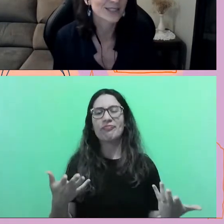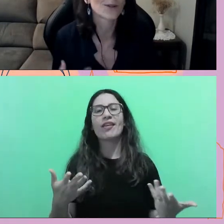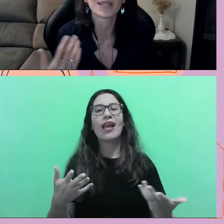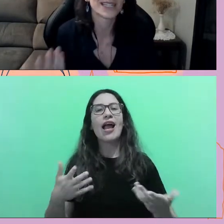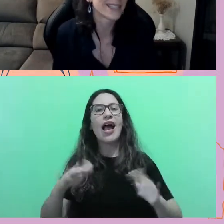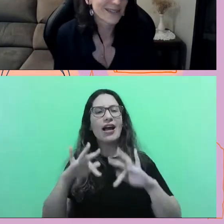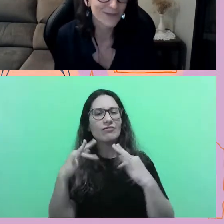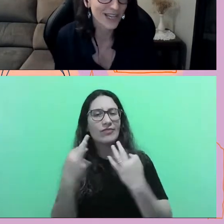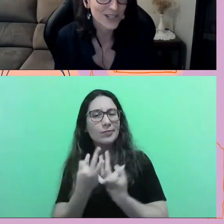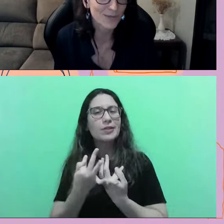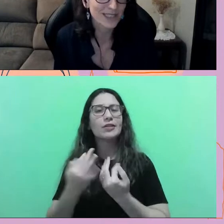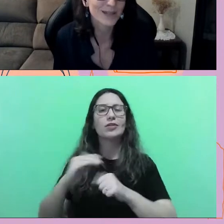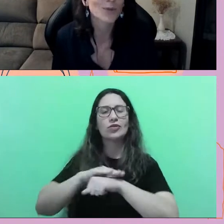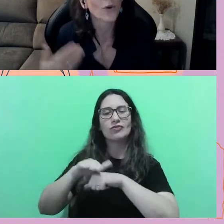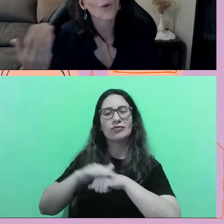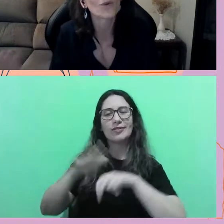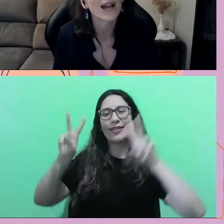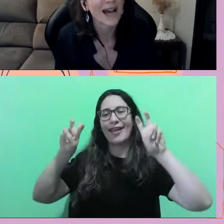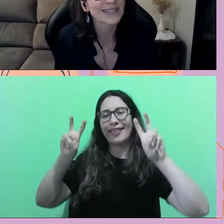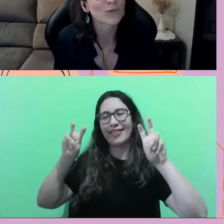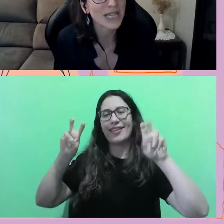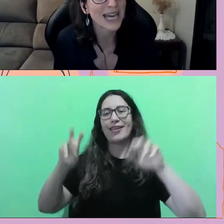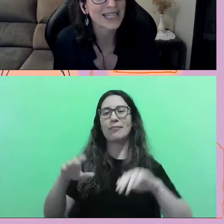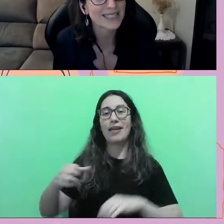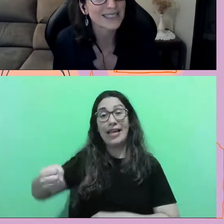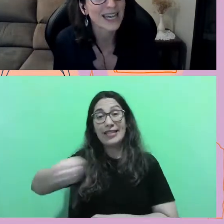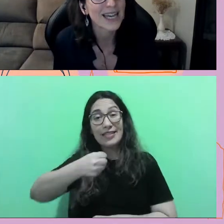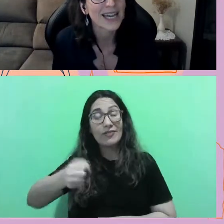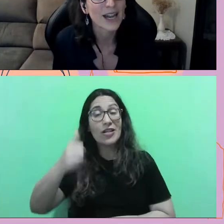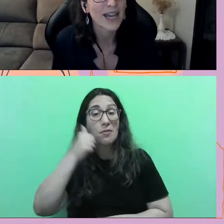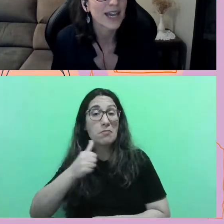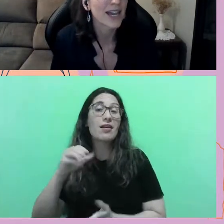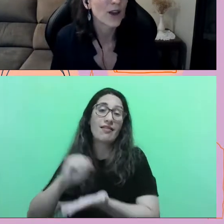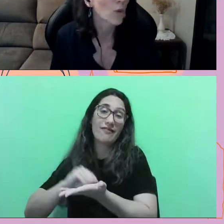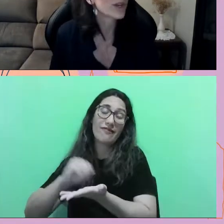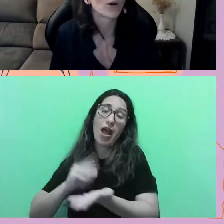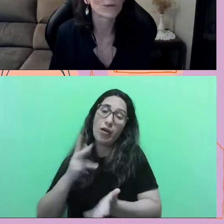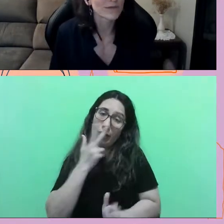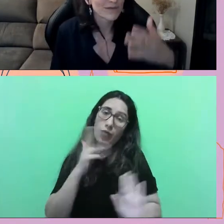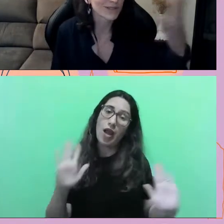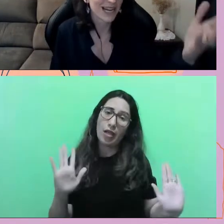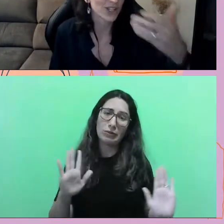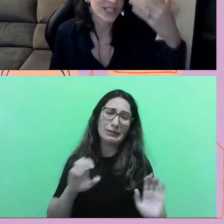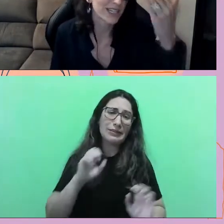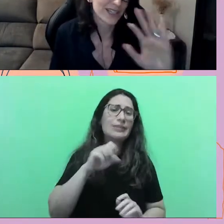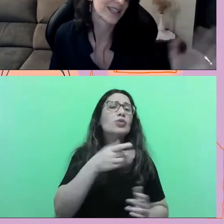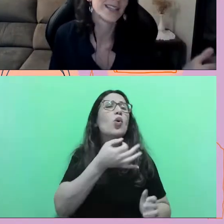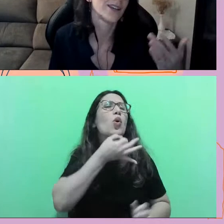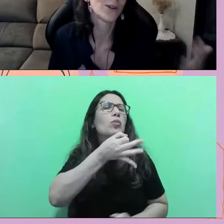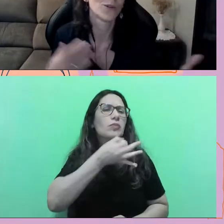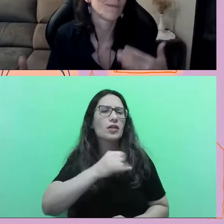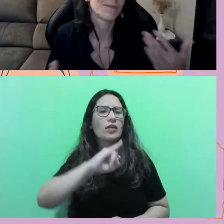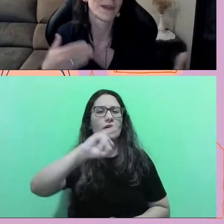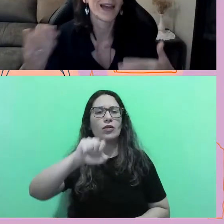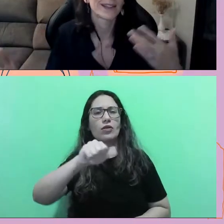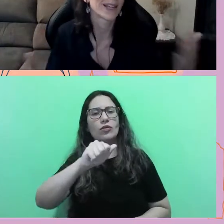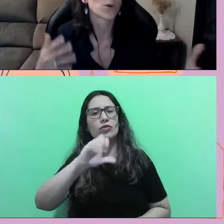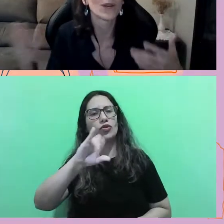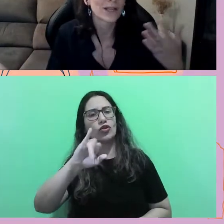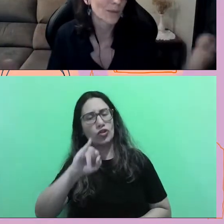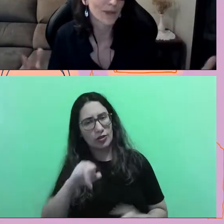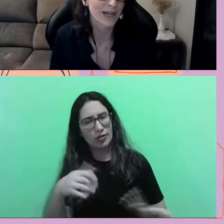né, sobre cerveja, por exemplo, com as mulheres, né, ou não? Ou você acha que